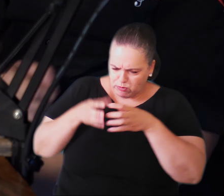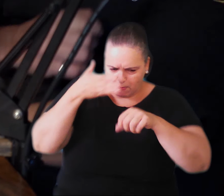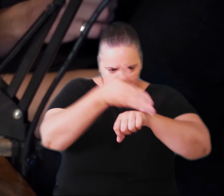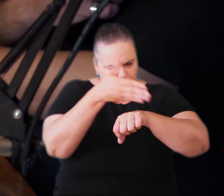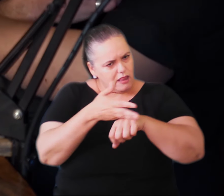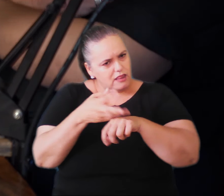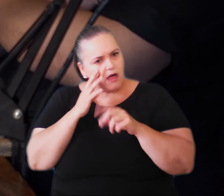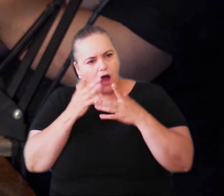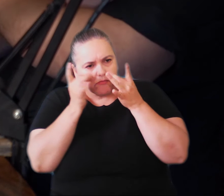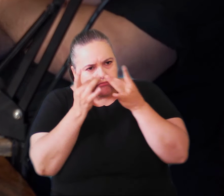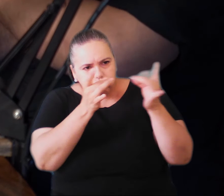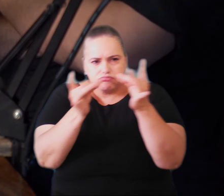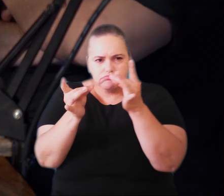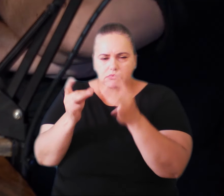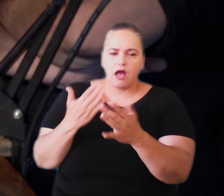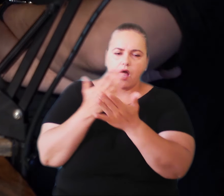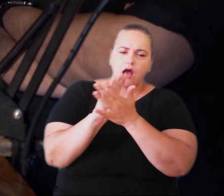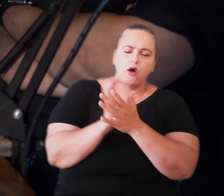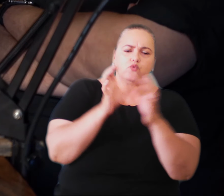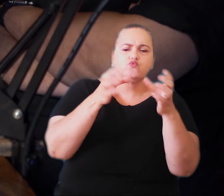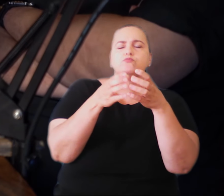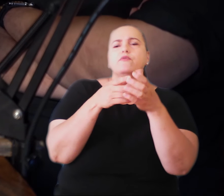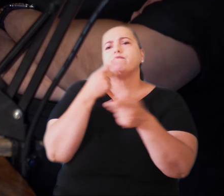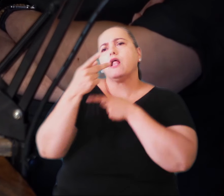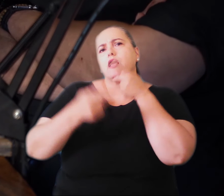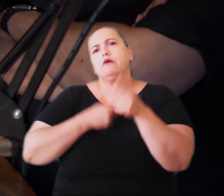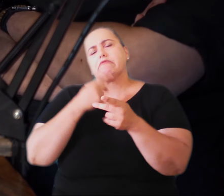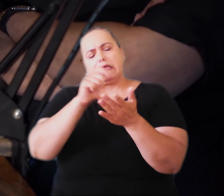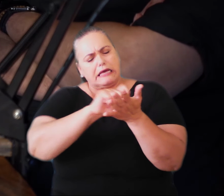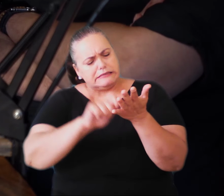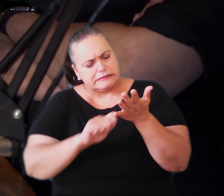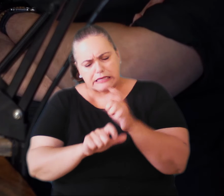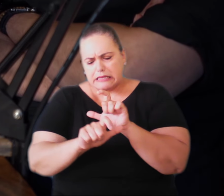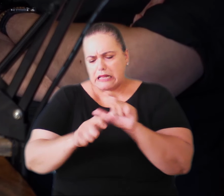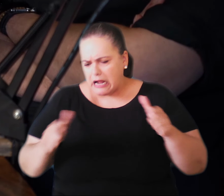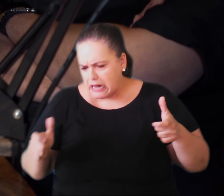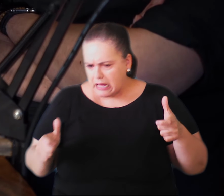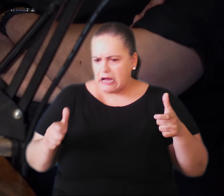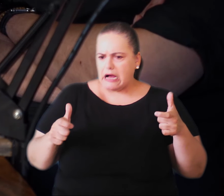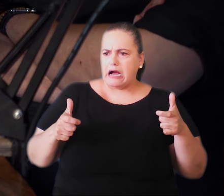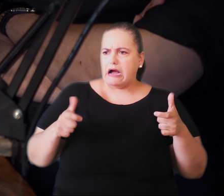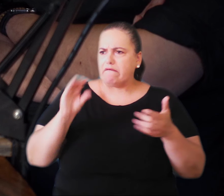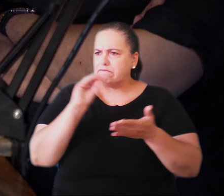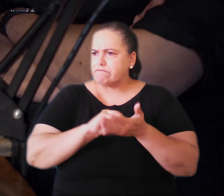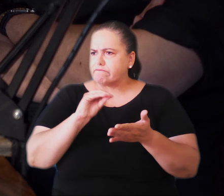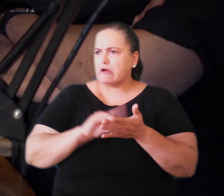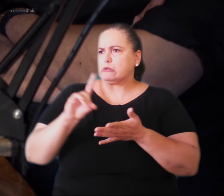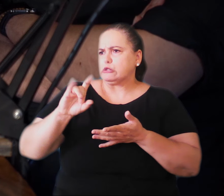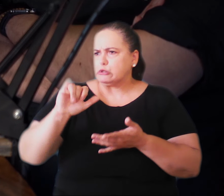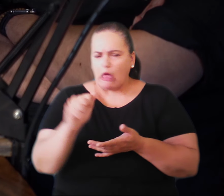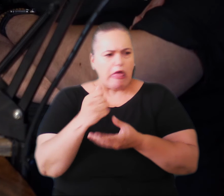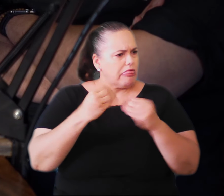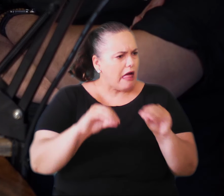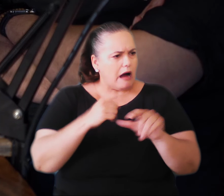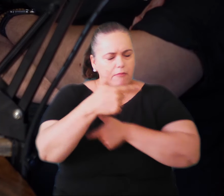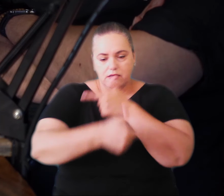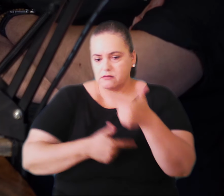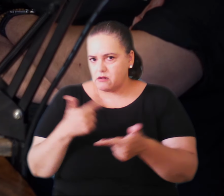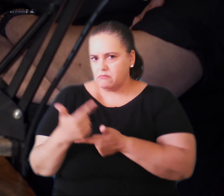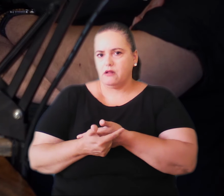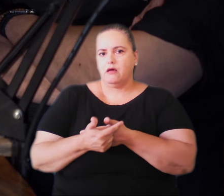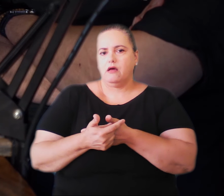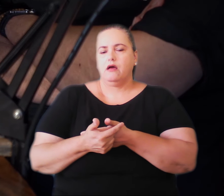E aí, alguns o conjunto falando que a agenda cheia, que não sei que bastante, não tem data, porque não temos data. Porque não... E o Castilho